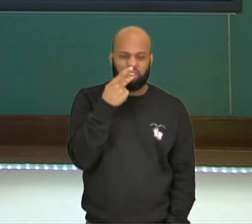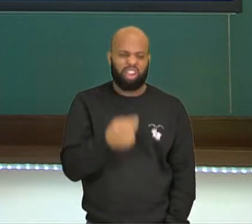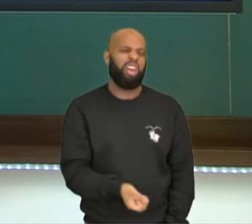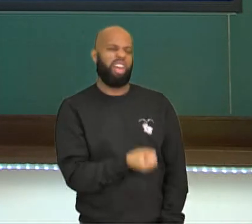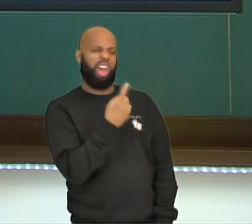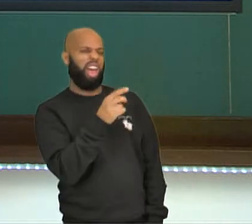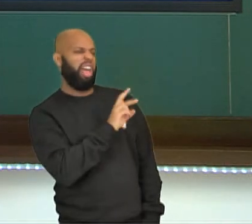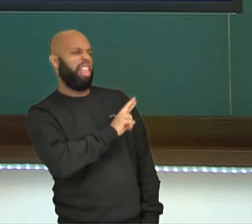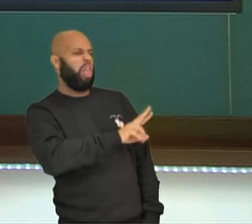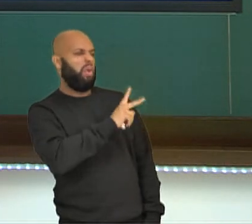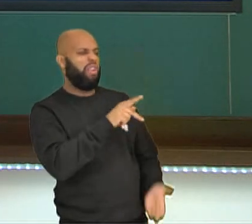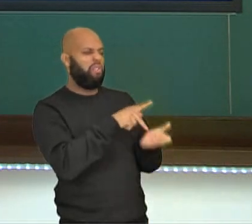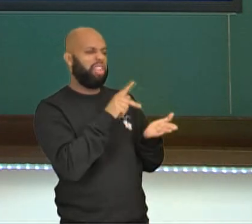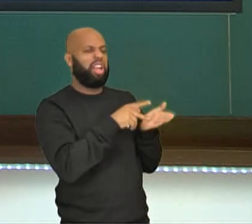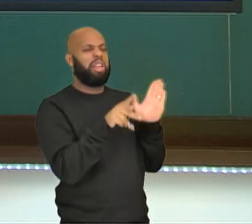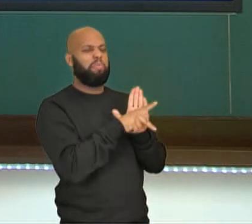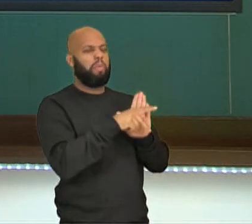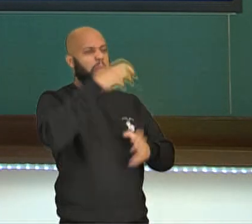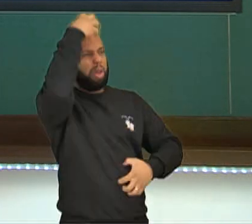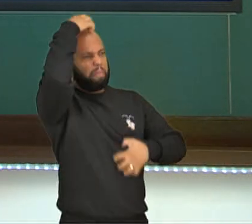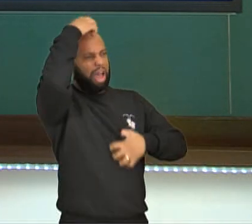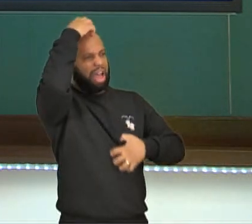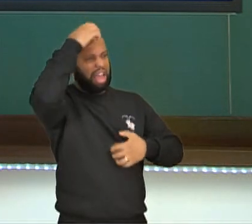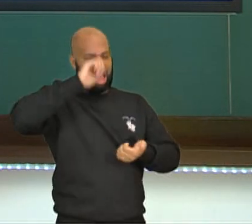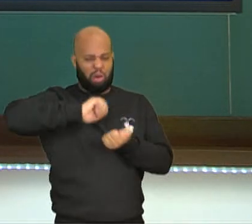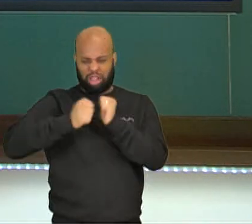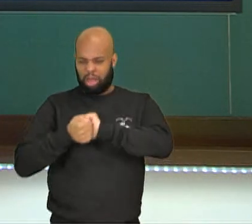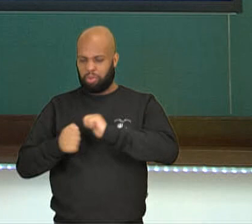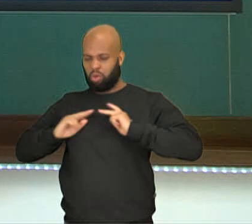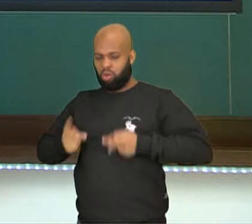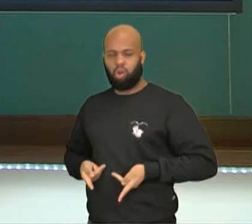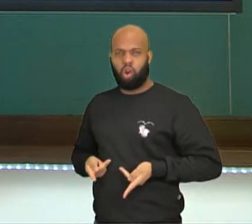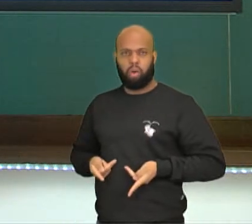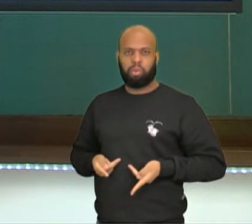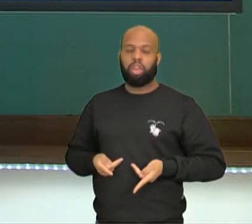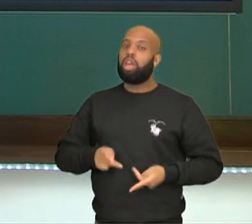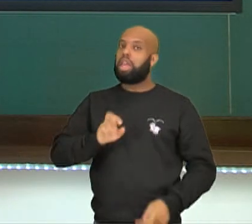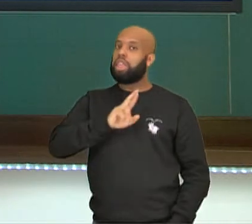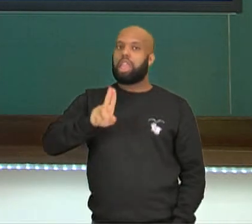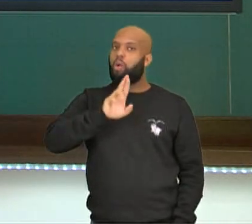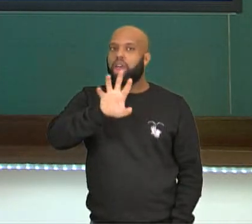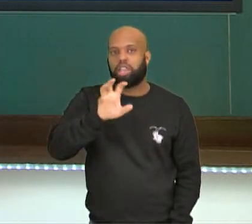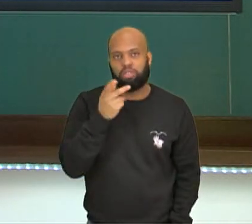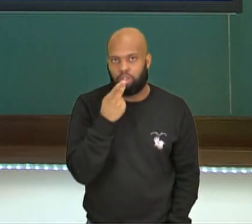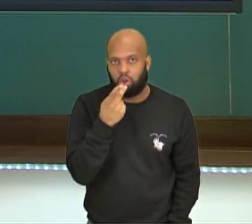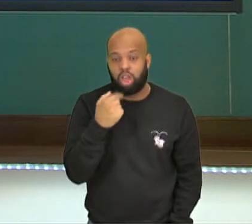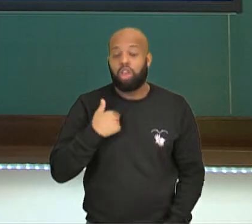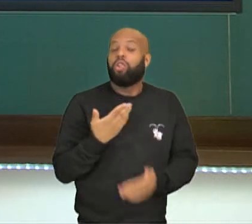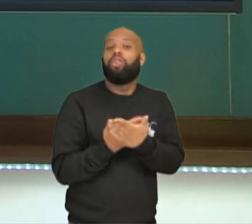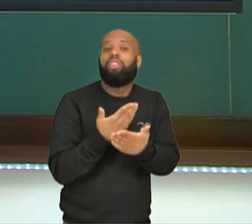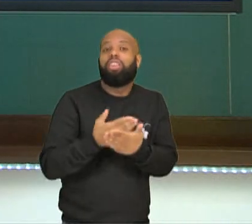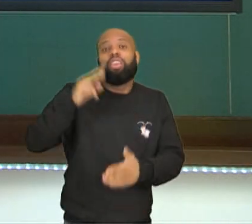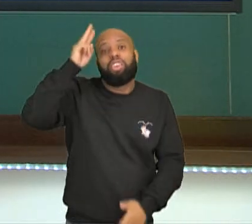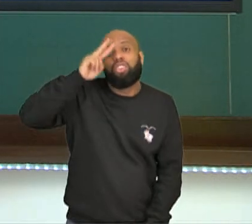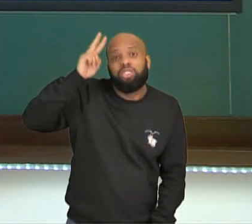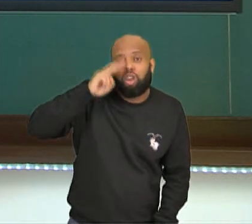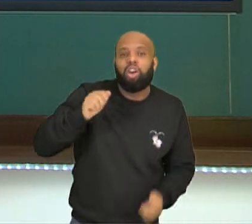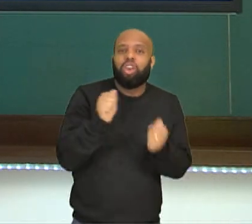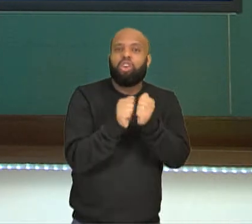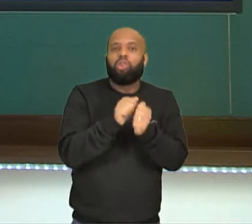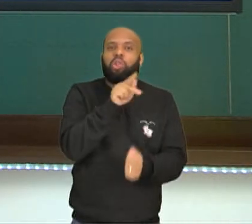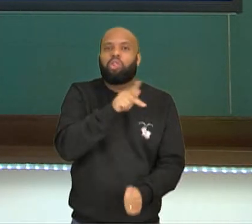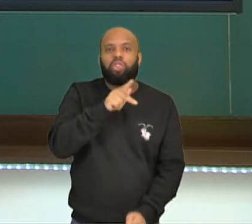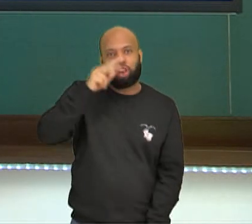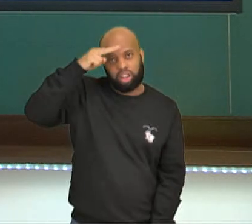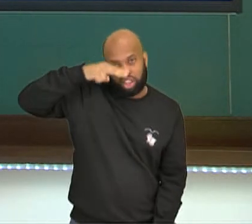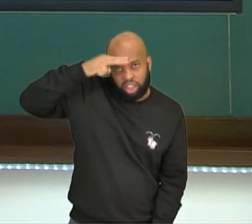sai andando? Daí você fala assim, não, papai, não é assim. Ou fala, ô vizinho, não é isso não. Eu estava estudando a aula de história para o senhor Roberto. Na verdade é o